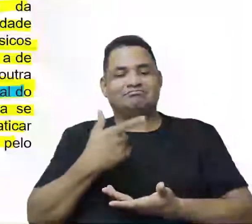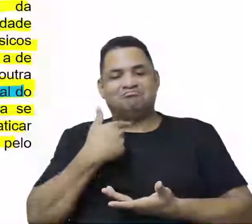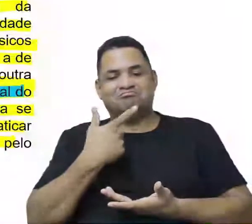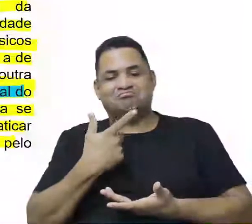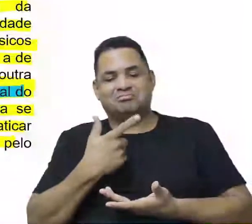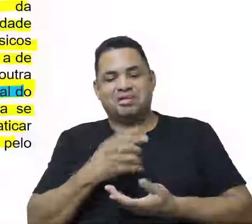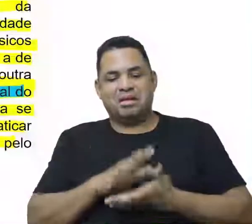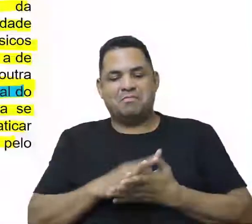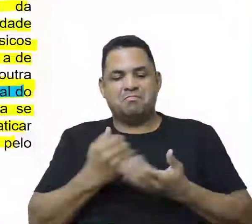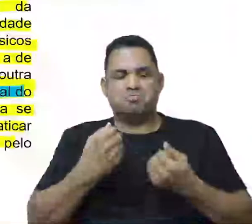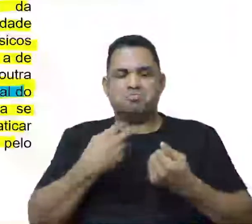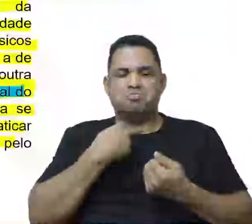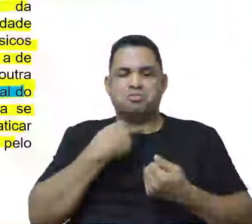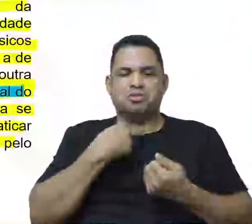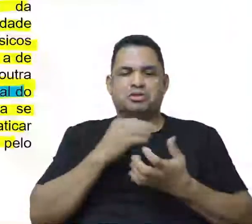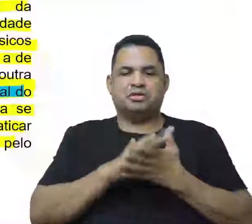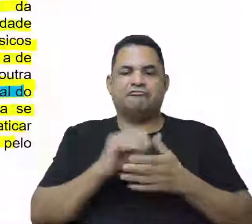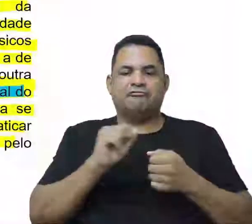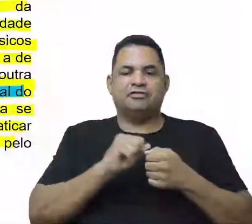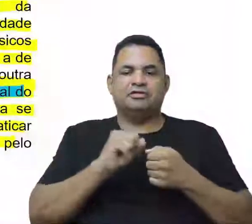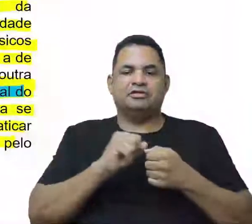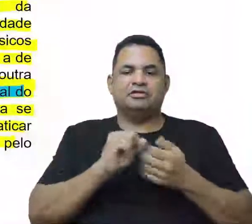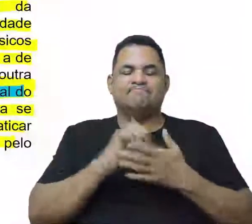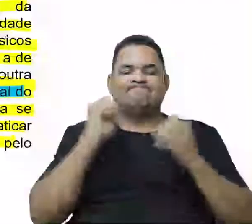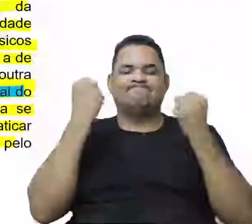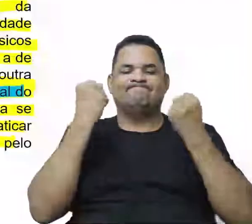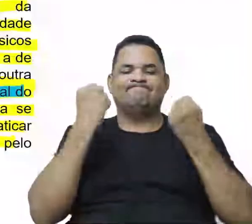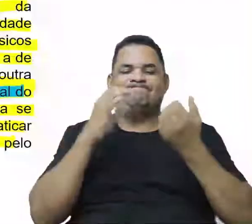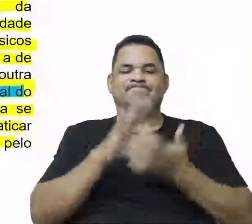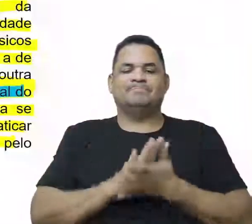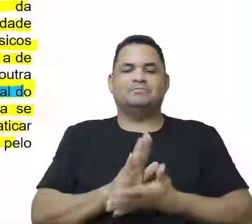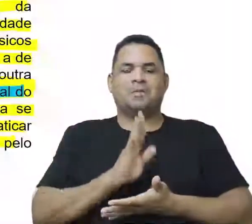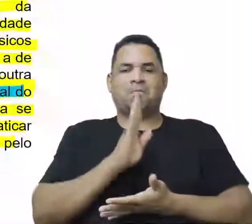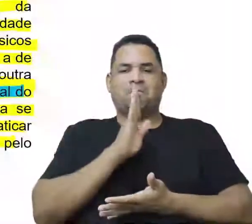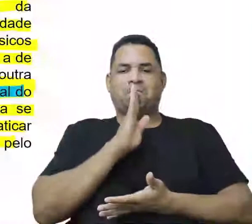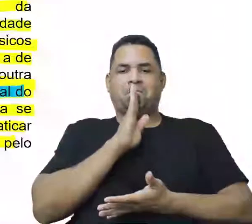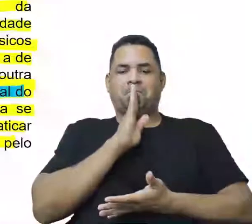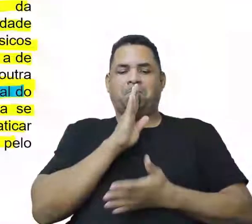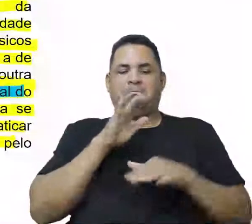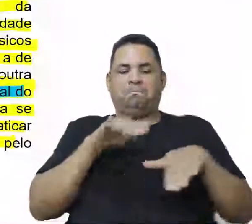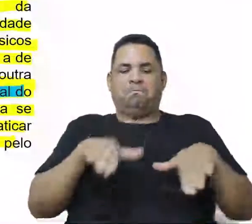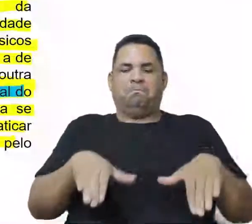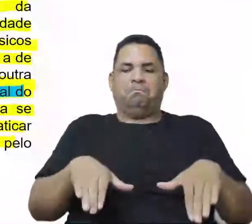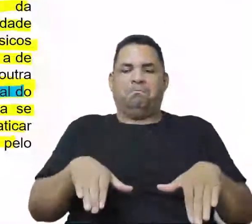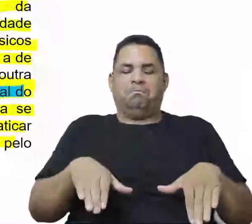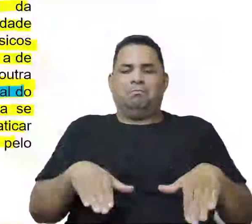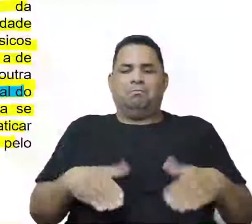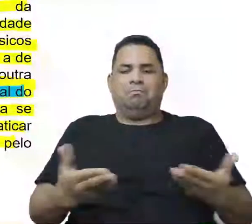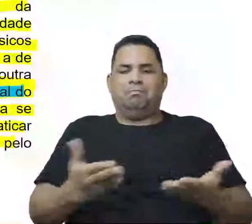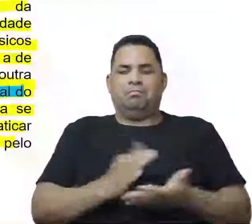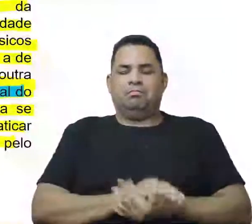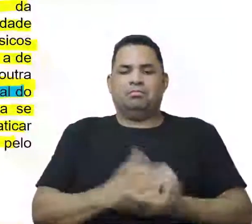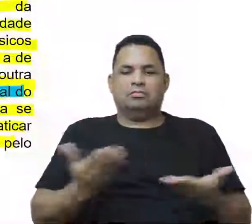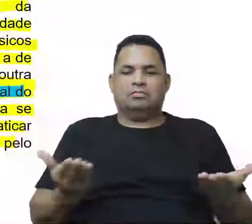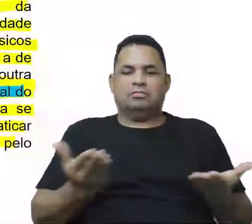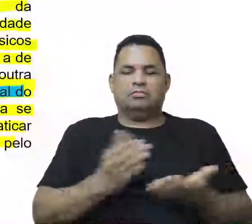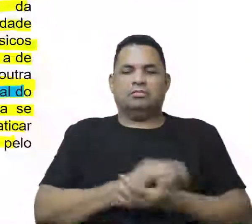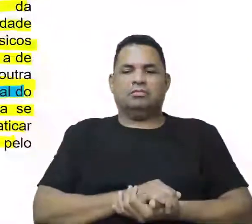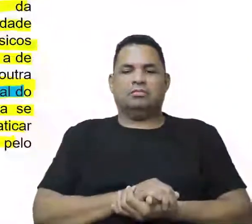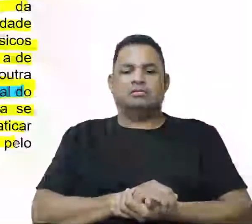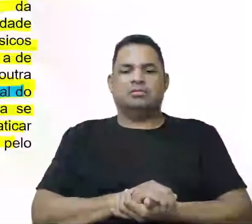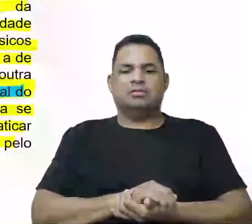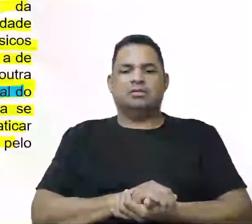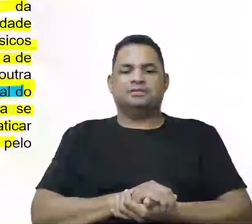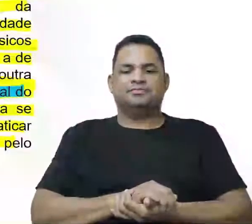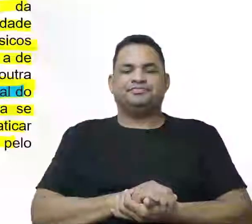estar sedentária. Olha Boa bem. reflexão, hein, prof? Olha bem, traz uma perspectiva social aí, né? Bem atual e a realidade